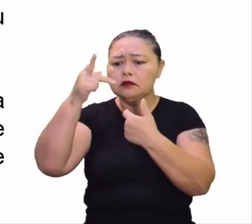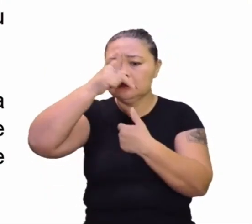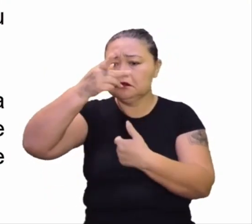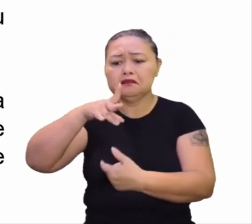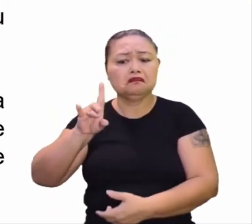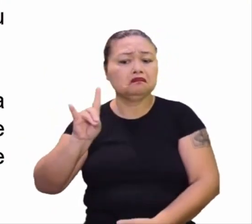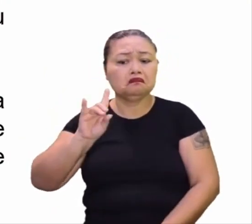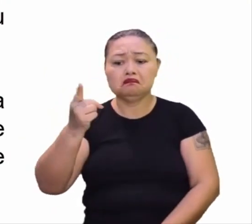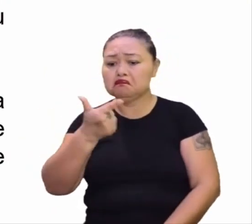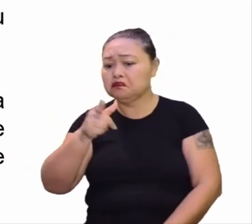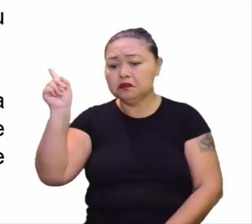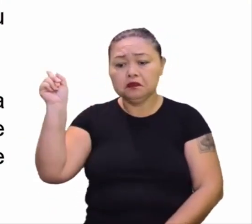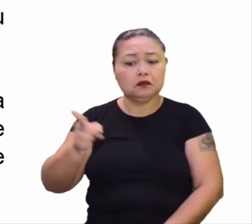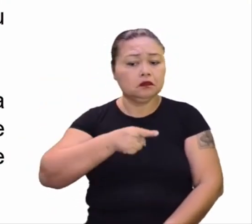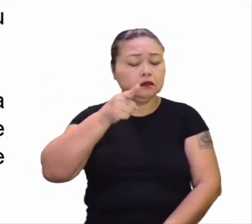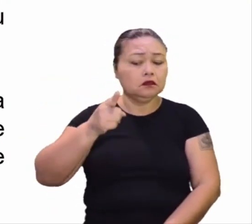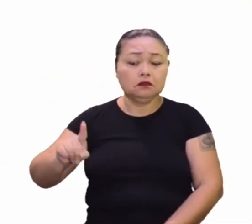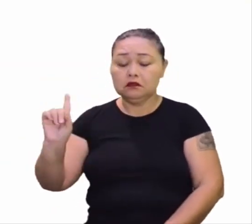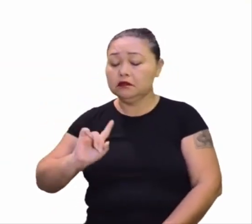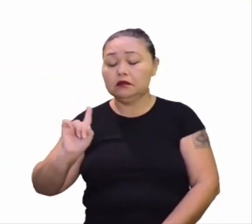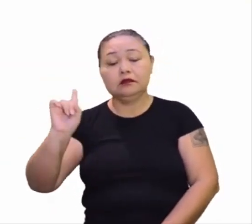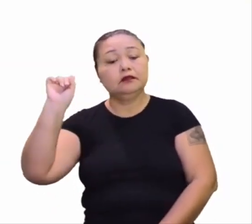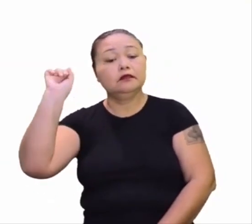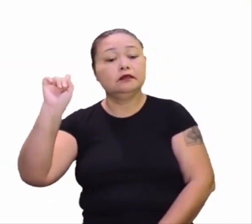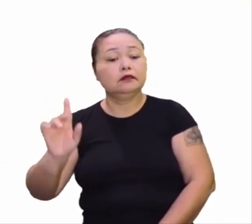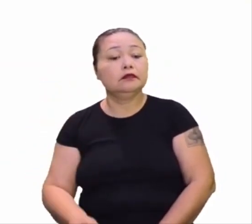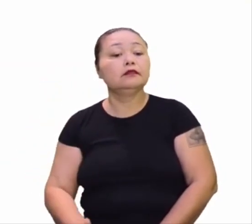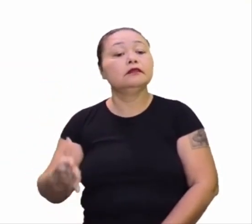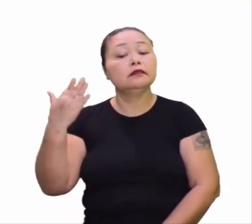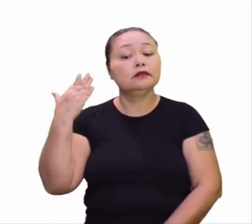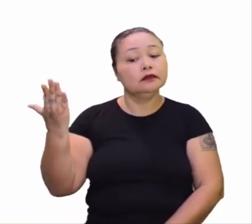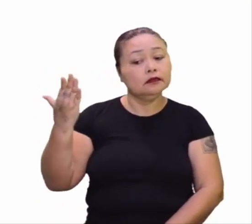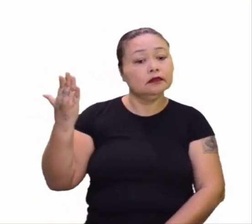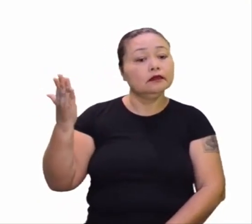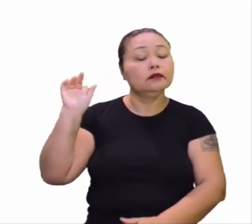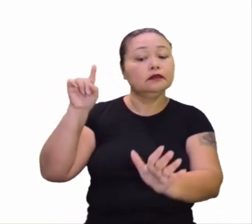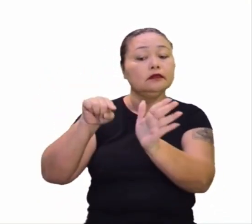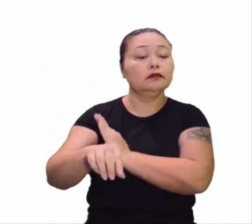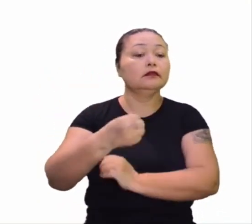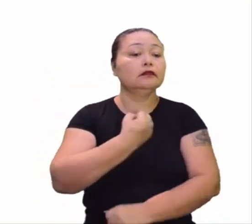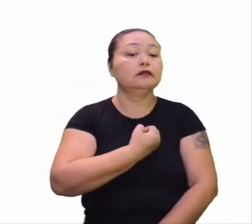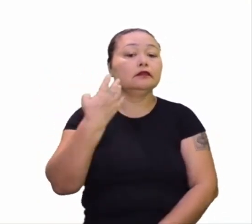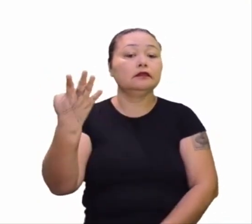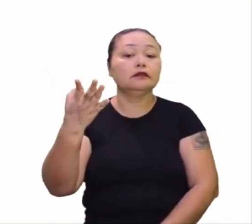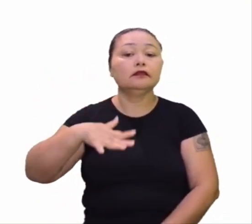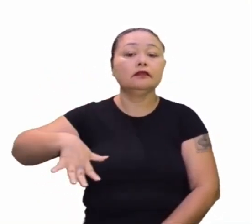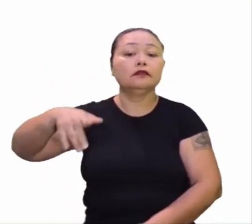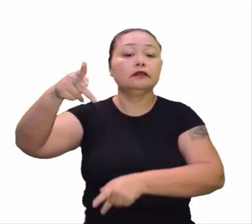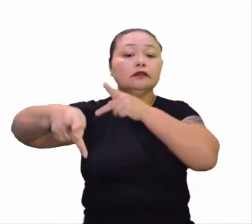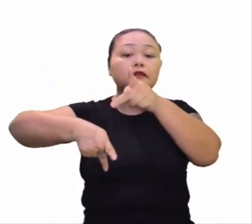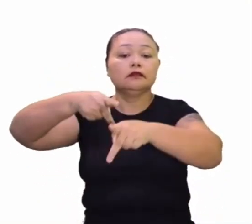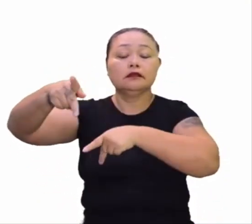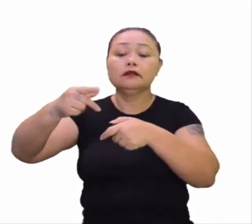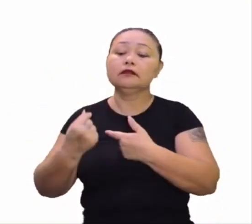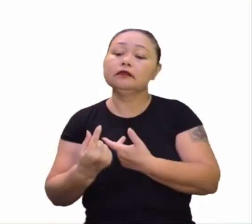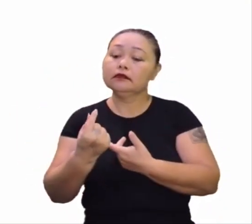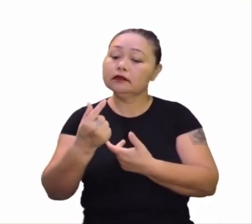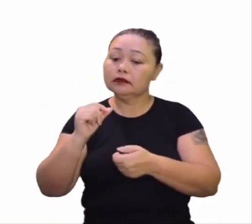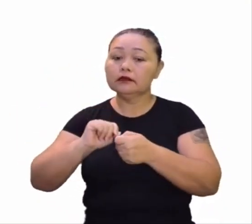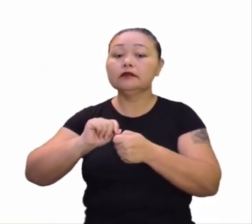Peru nem na Bolívia. Então, já era. chance. Sem chance. Vamos lá. Questão 4. Sobre a população